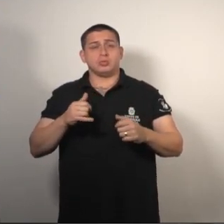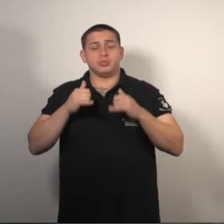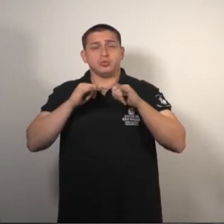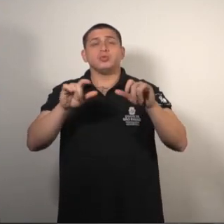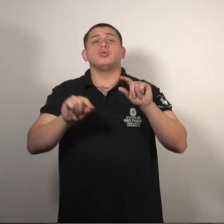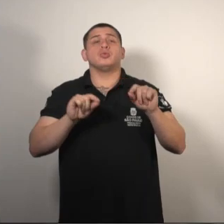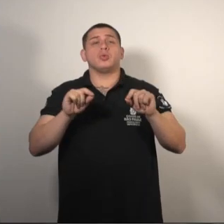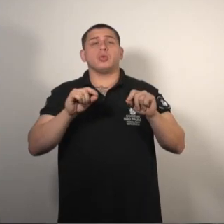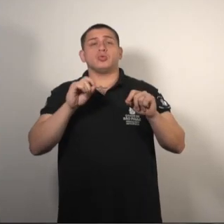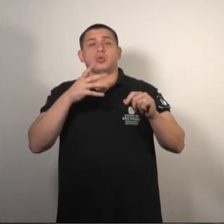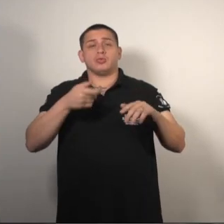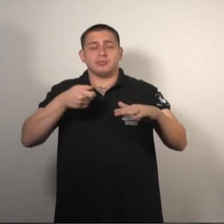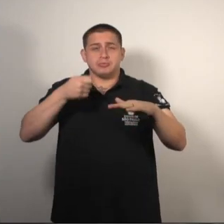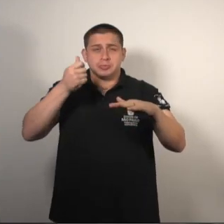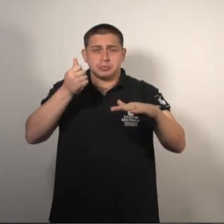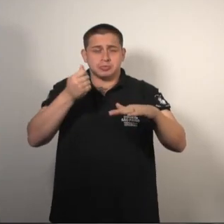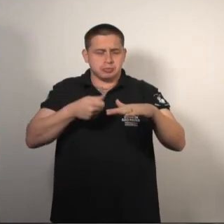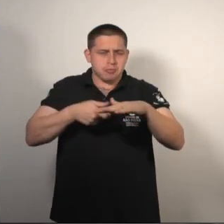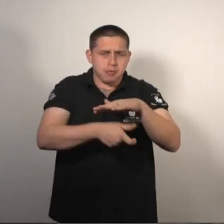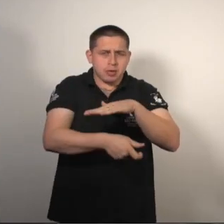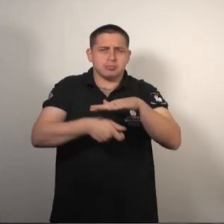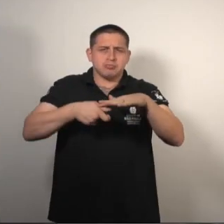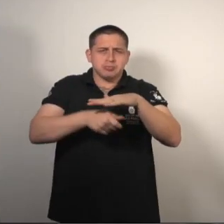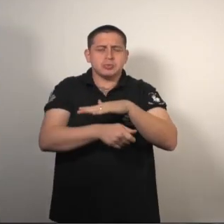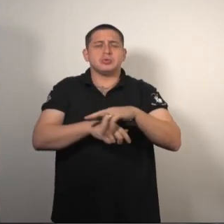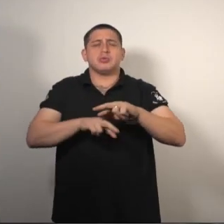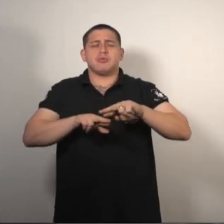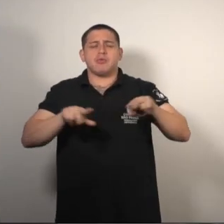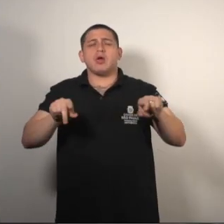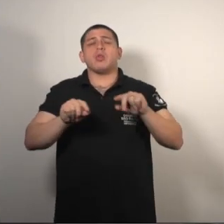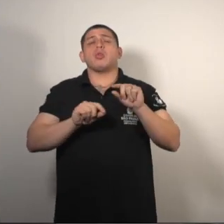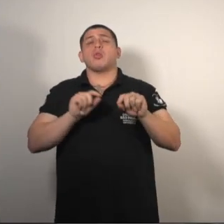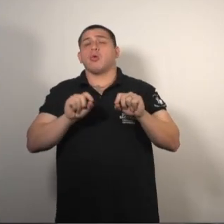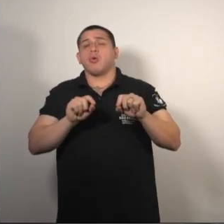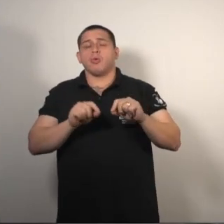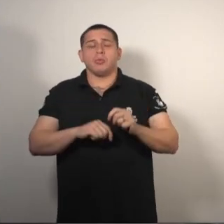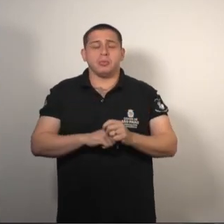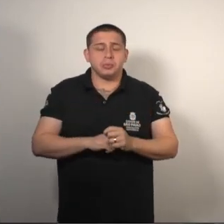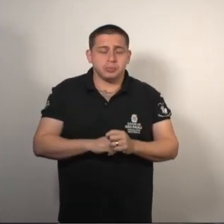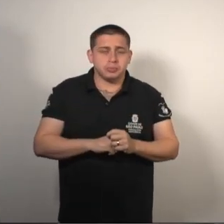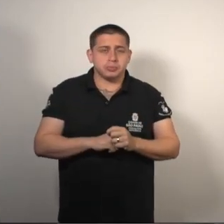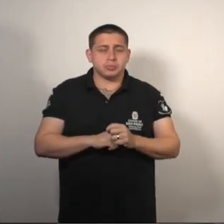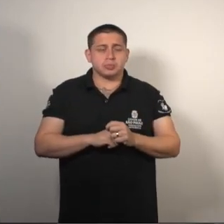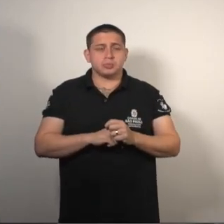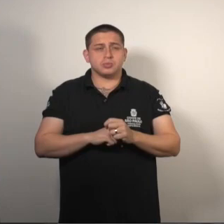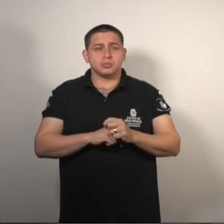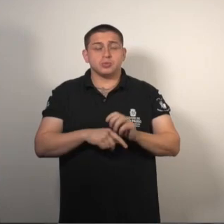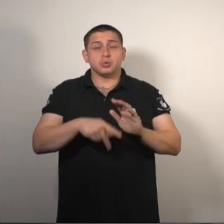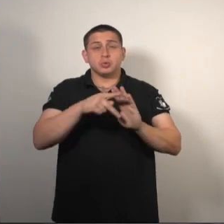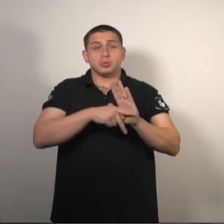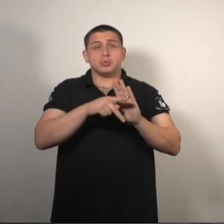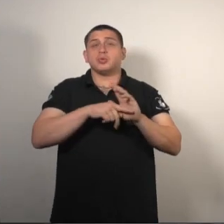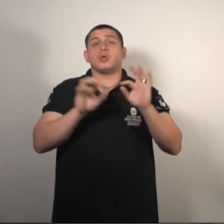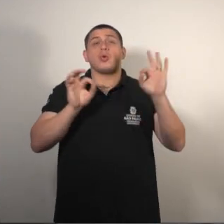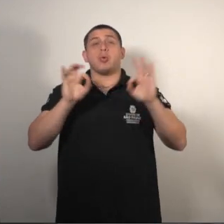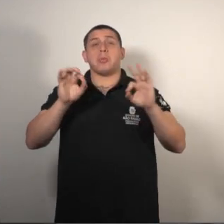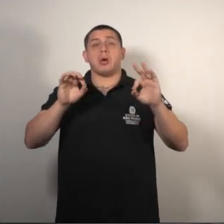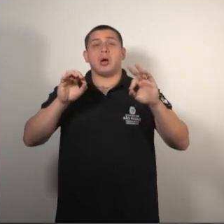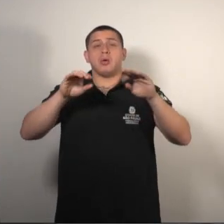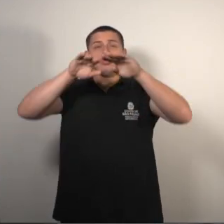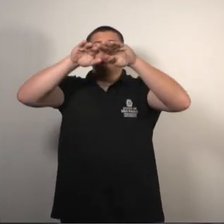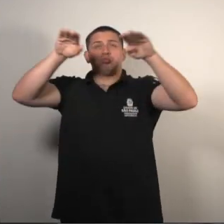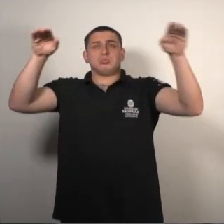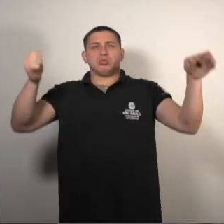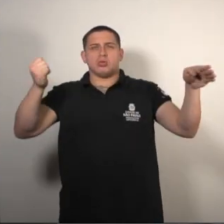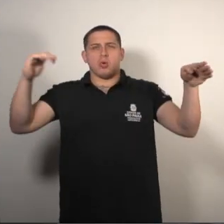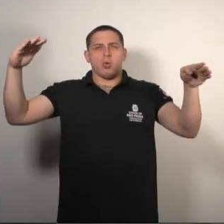novos investimentos realmente que são recorde no programa de recuperação e manutenção de pontes e viadutos. E para